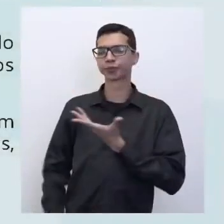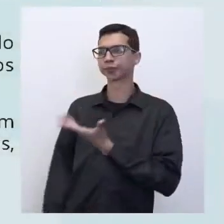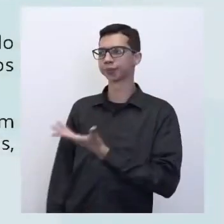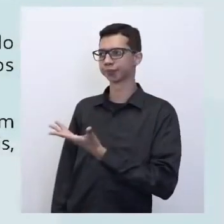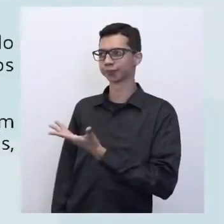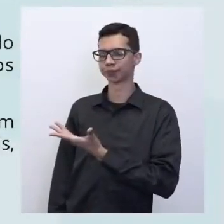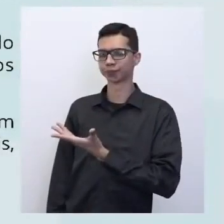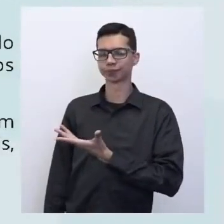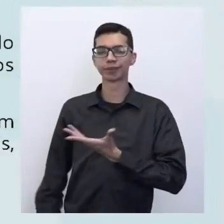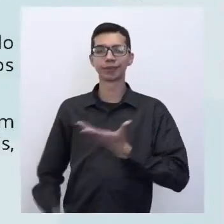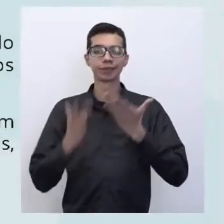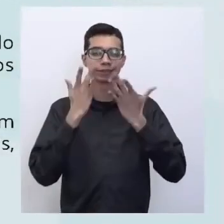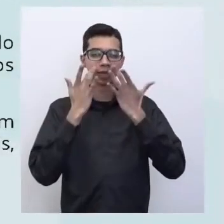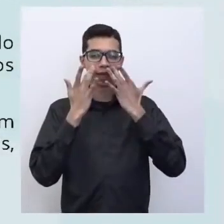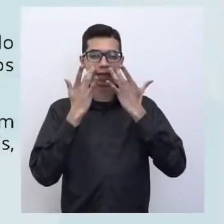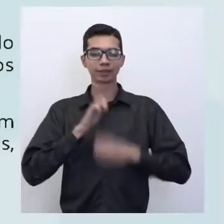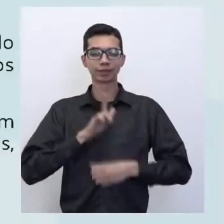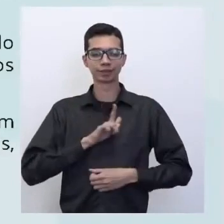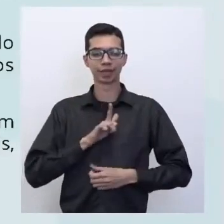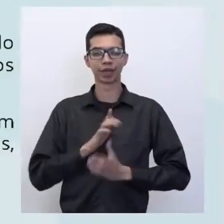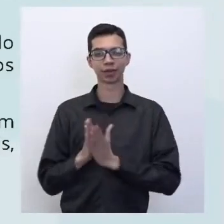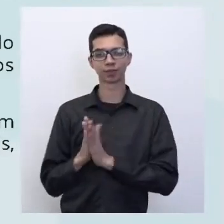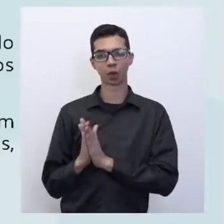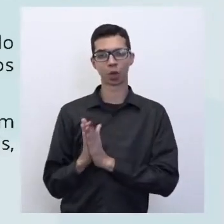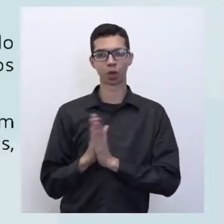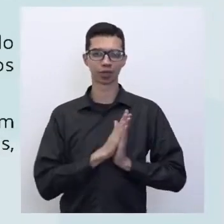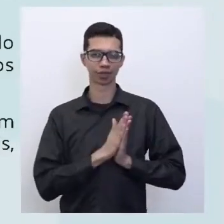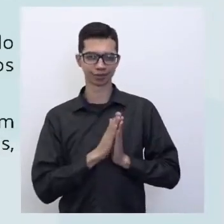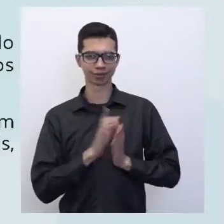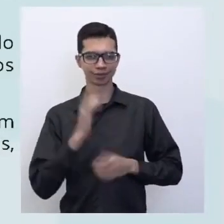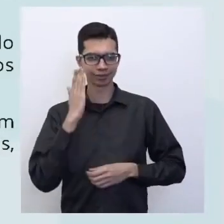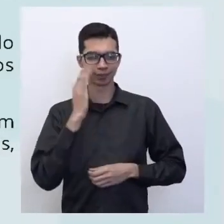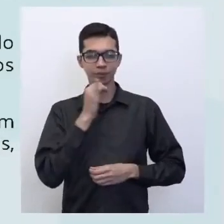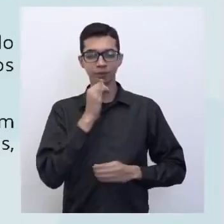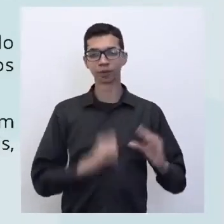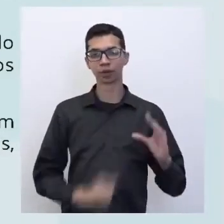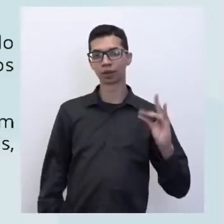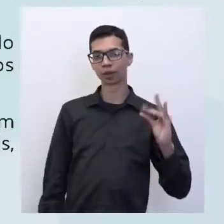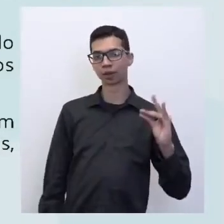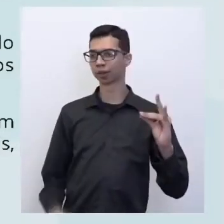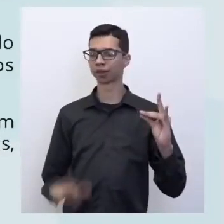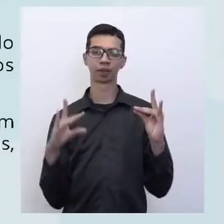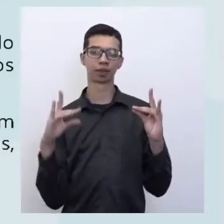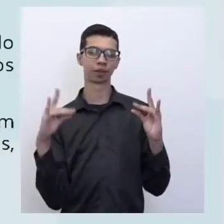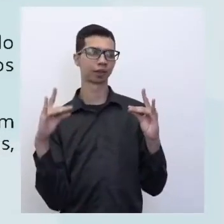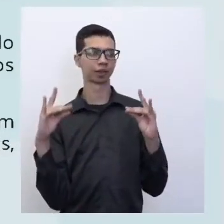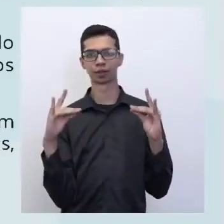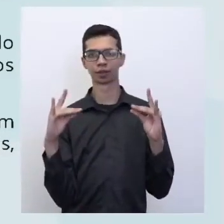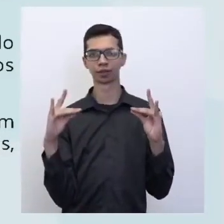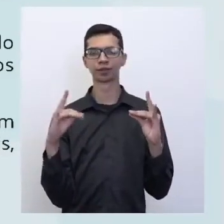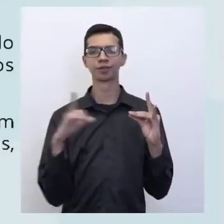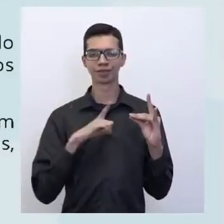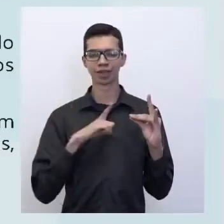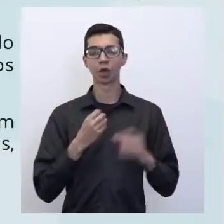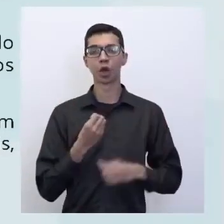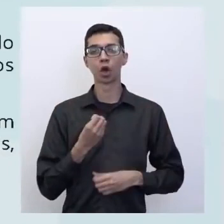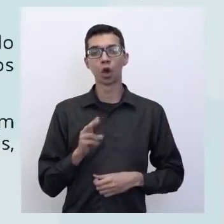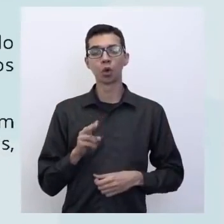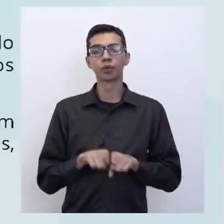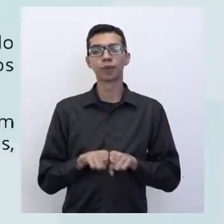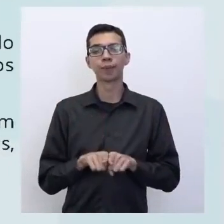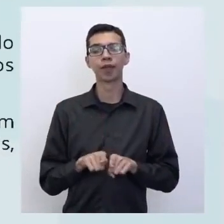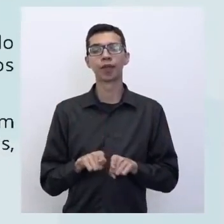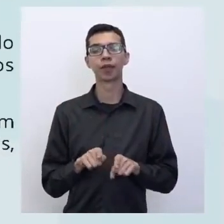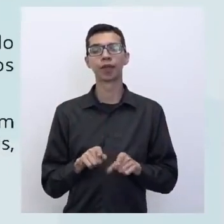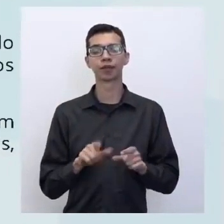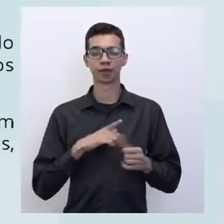de bonecos, onde existem os marionetes ou títeres, que são bonecos presos por fios, varetas e controlados pelas mãos